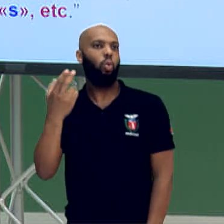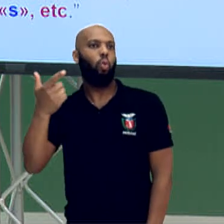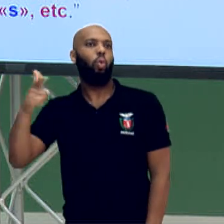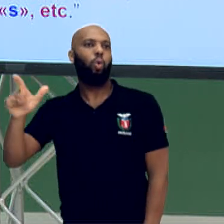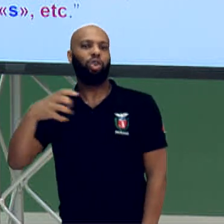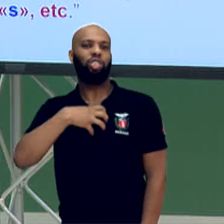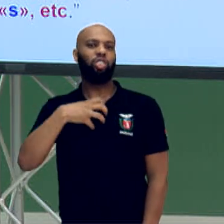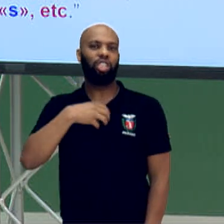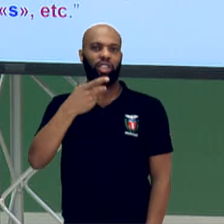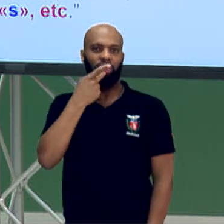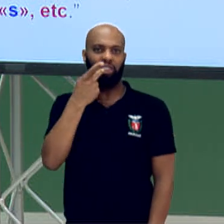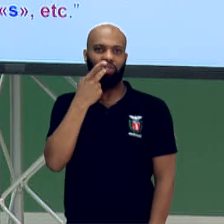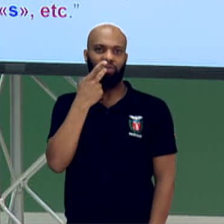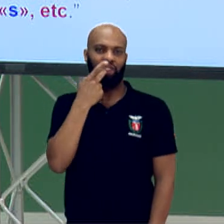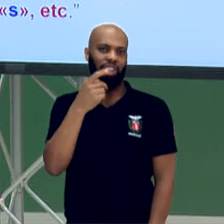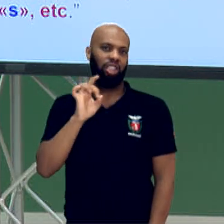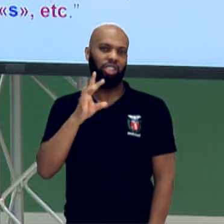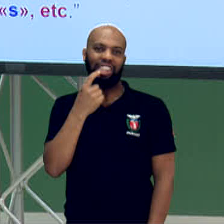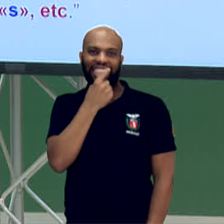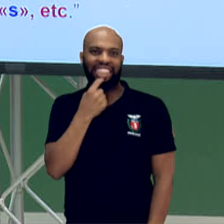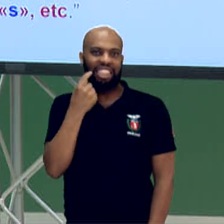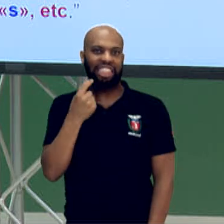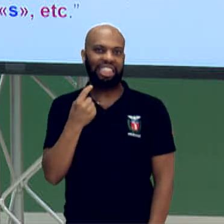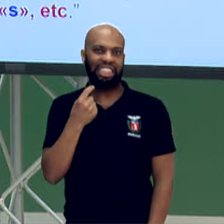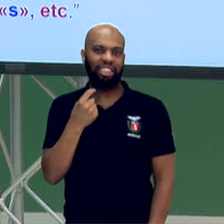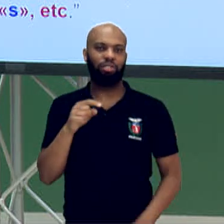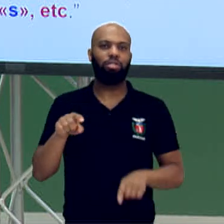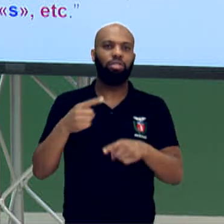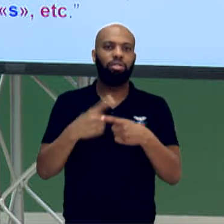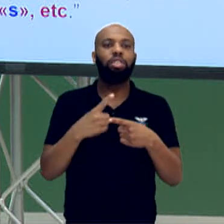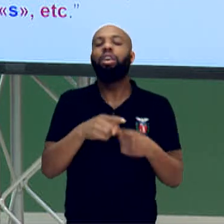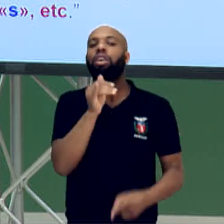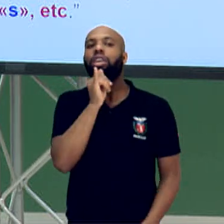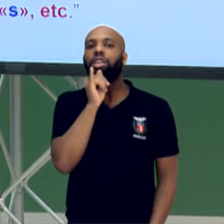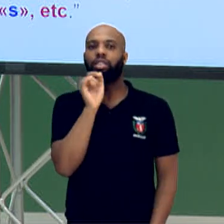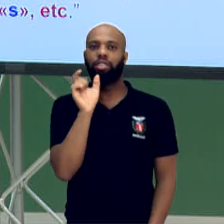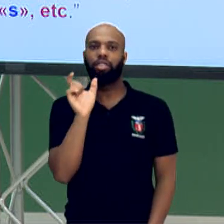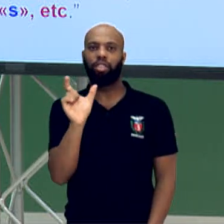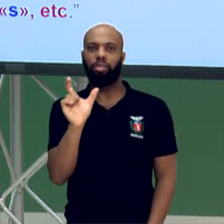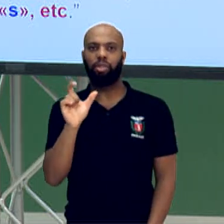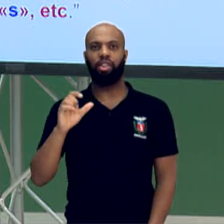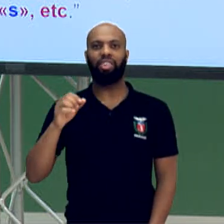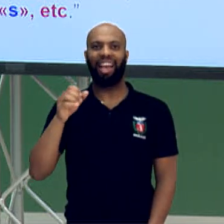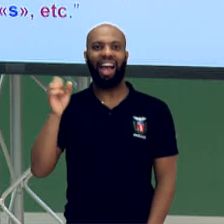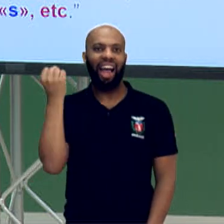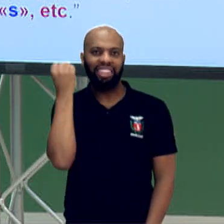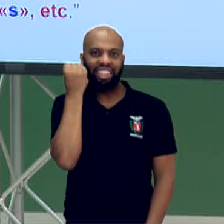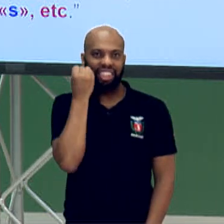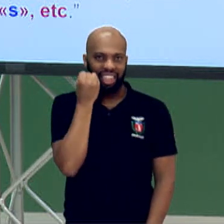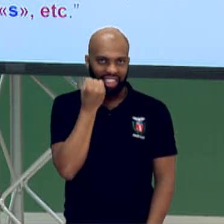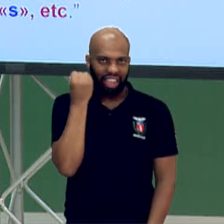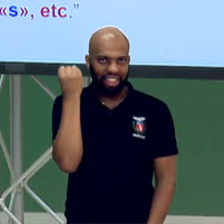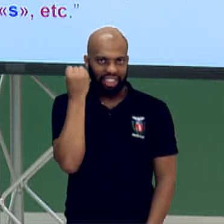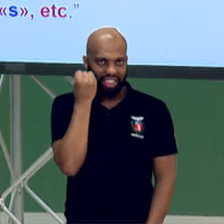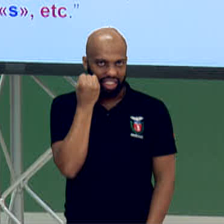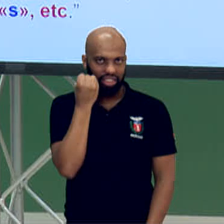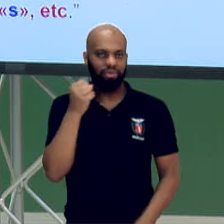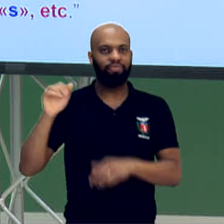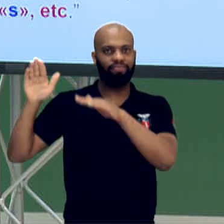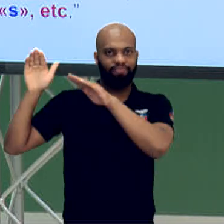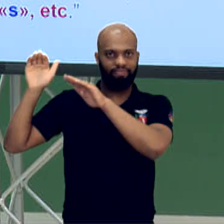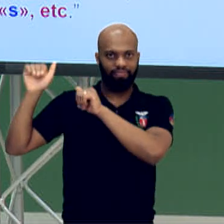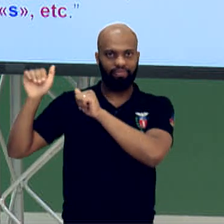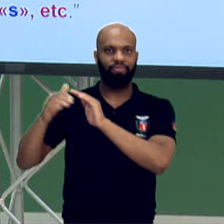interdental, esse sonzinho que nós observamos. Por exemplo, a palavra cenoura em espanhol,